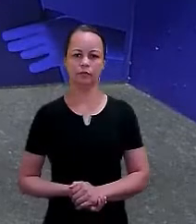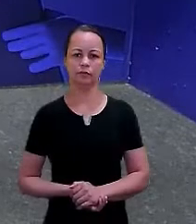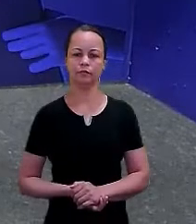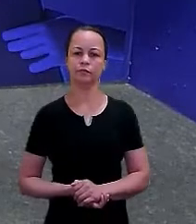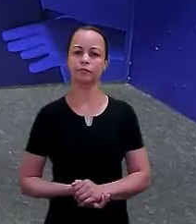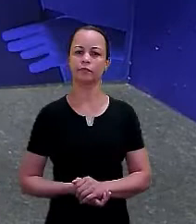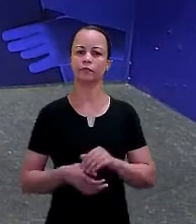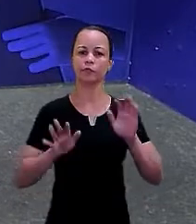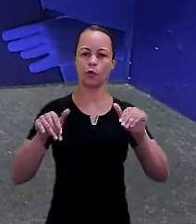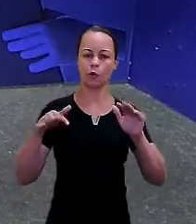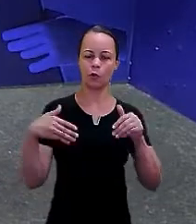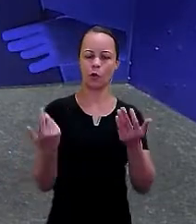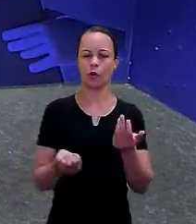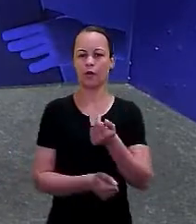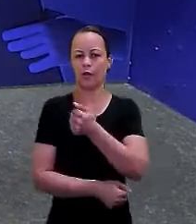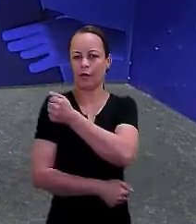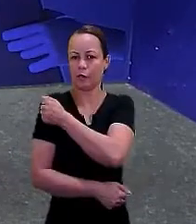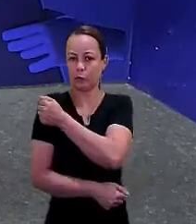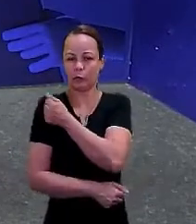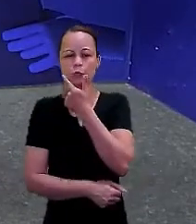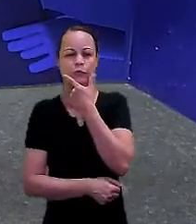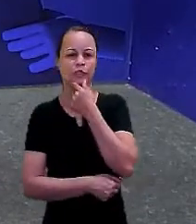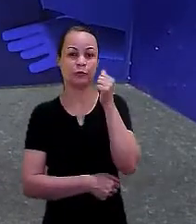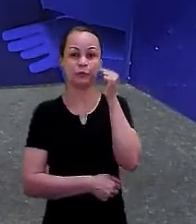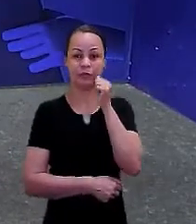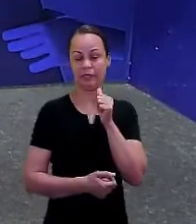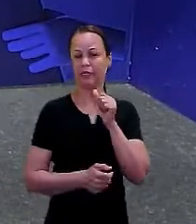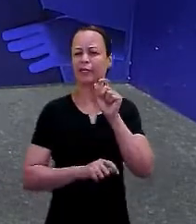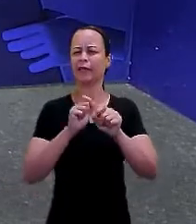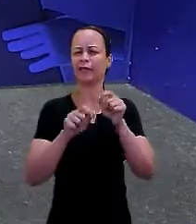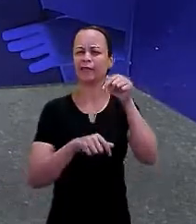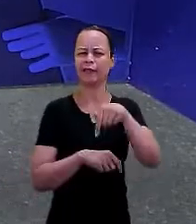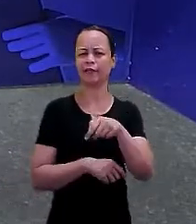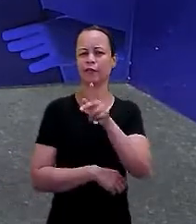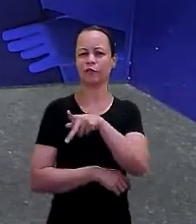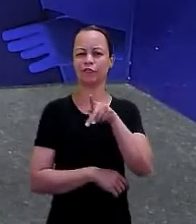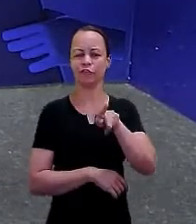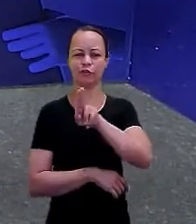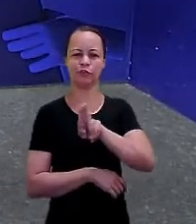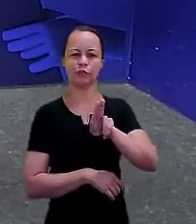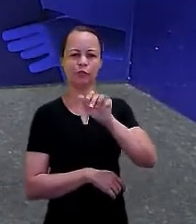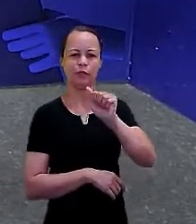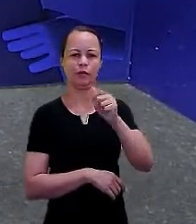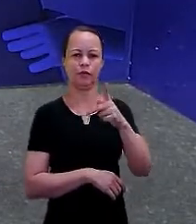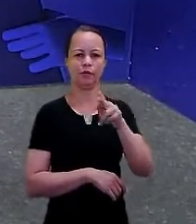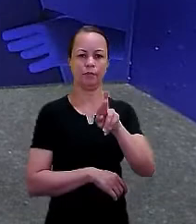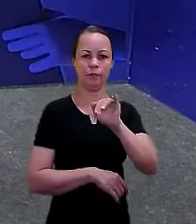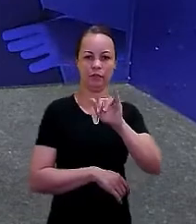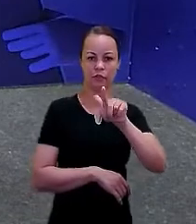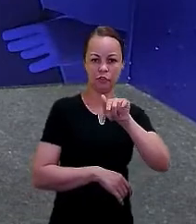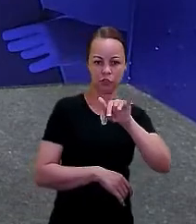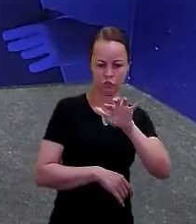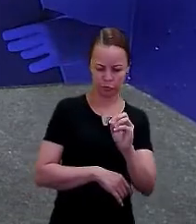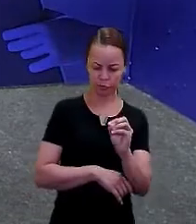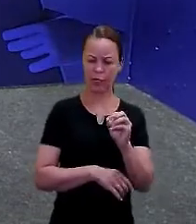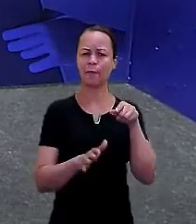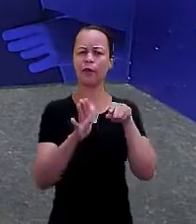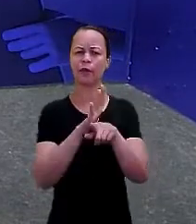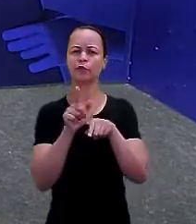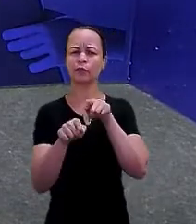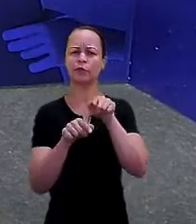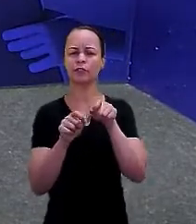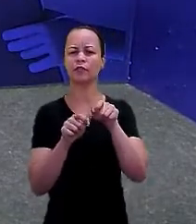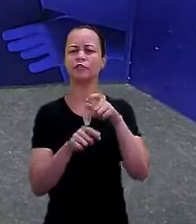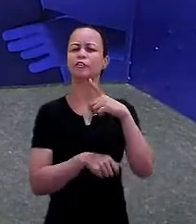Salve, salve, aluna e aluno. Quem é que está aqui na área? O professor Aprígio, fazendo aquela perguntinha básica. Tem aluno aí?